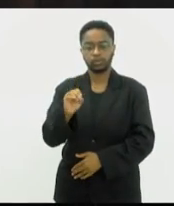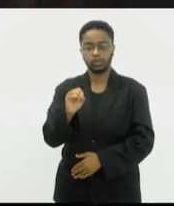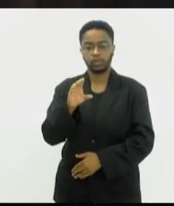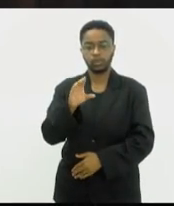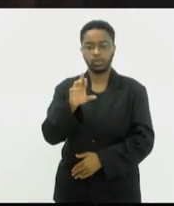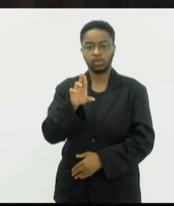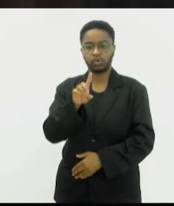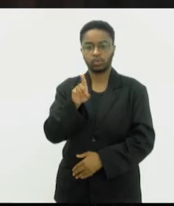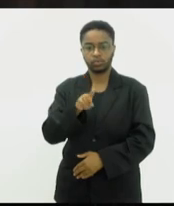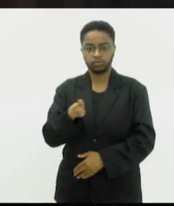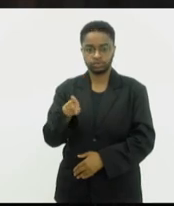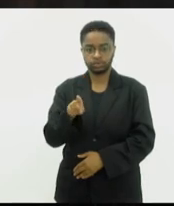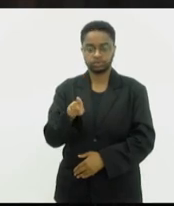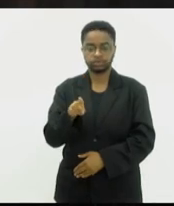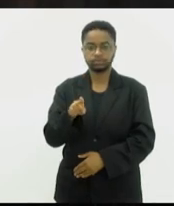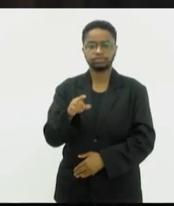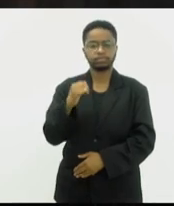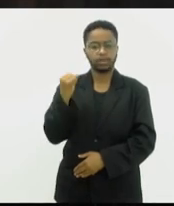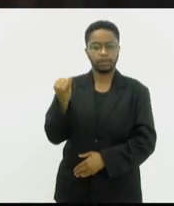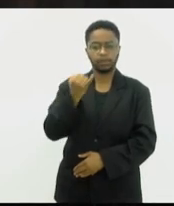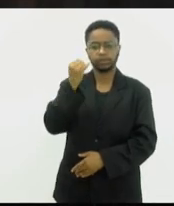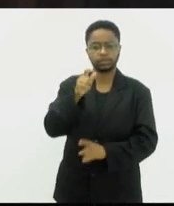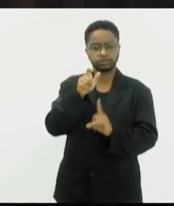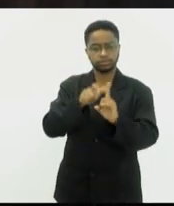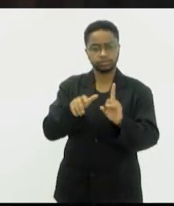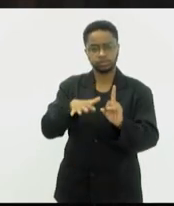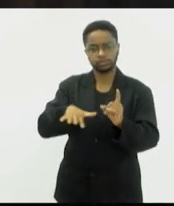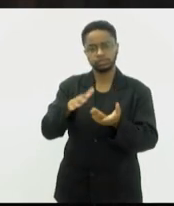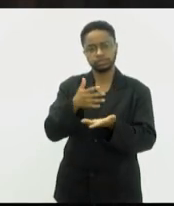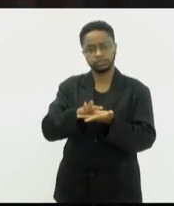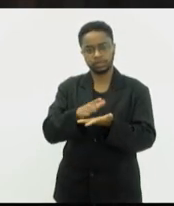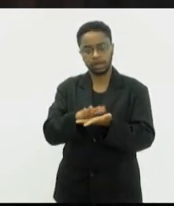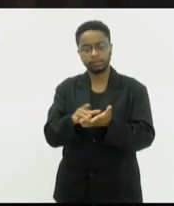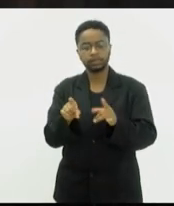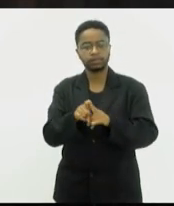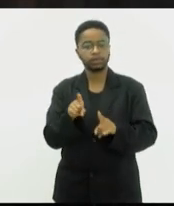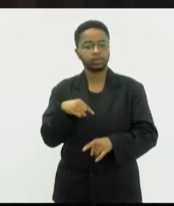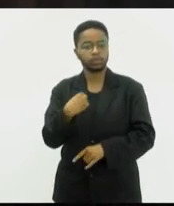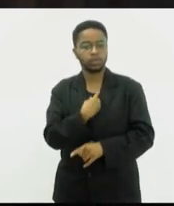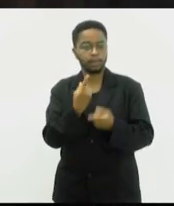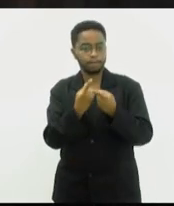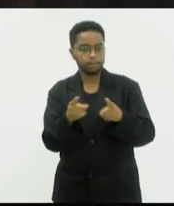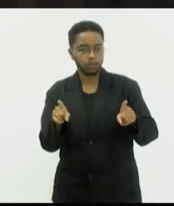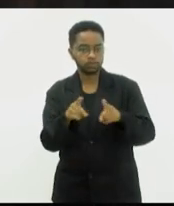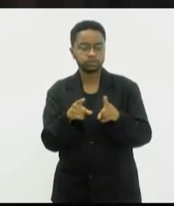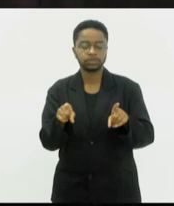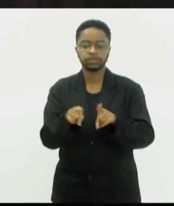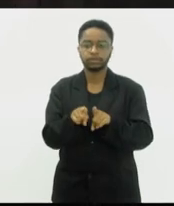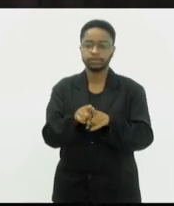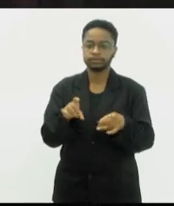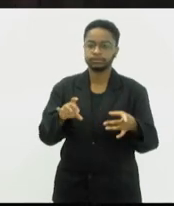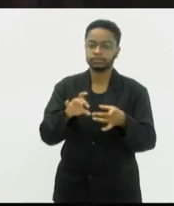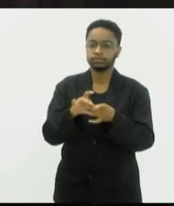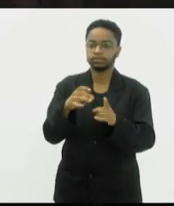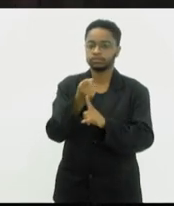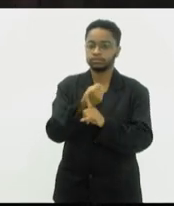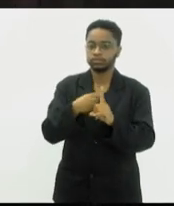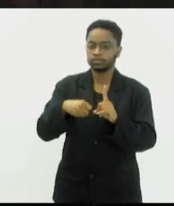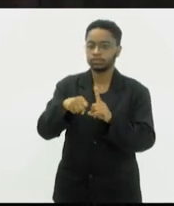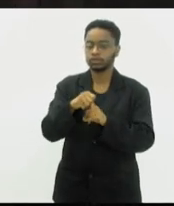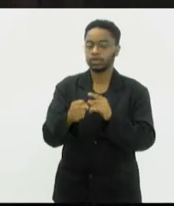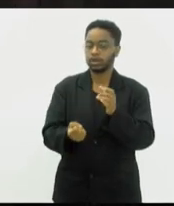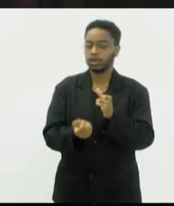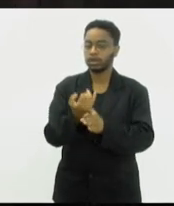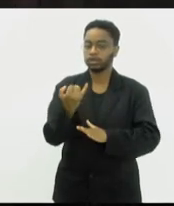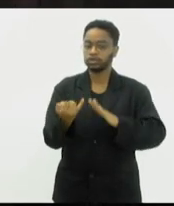grande figura do nosso samba, da nossa música, da nossa sociedade. O lançamento do Instituto